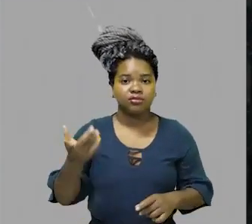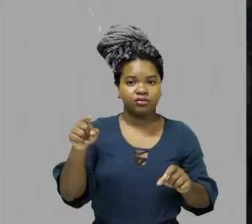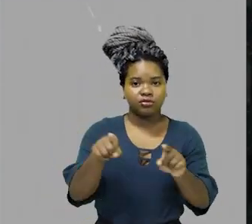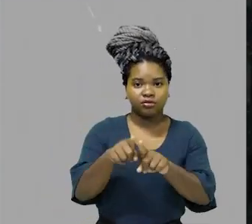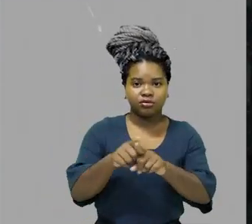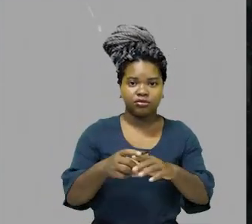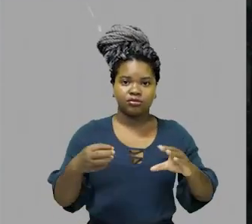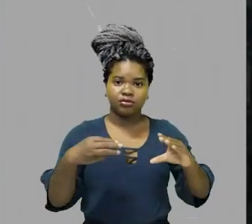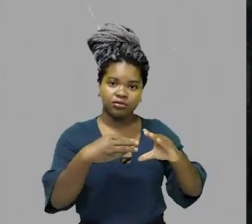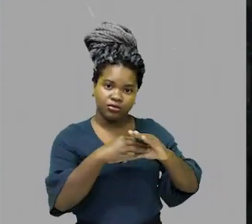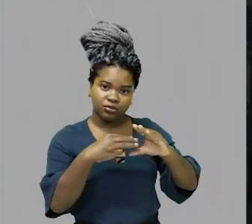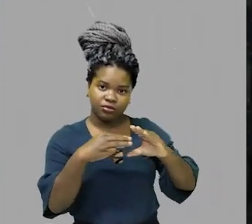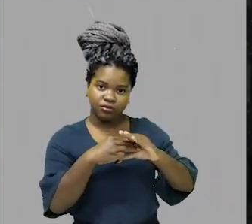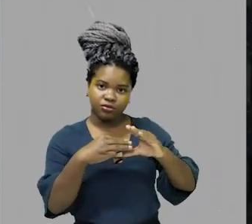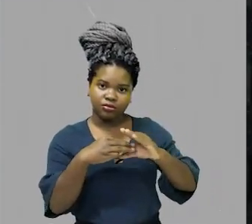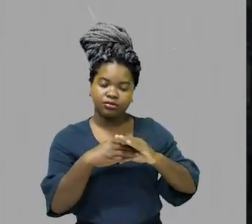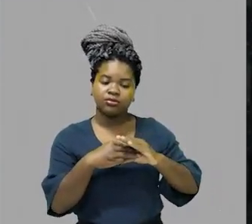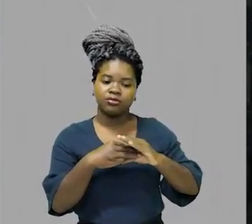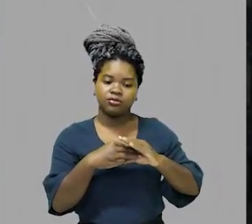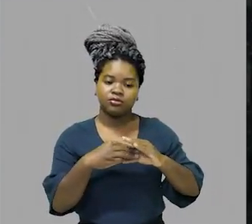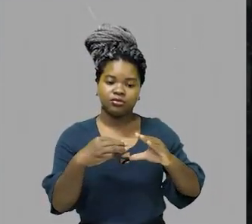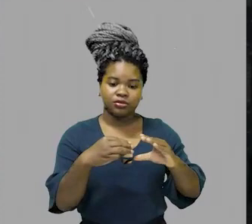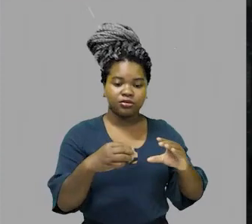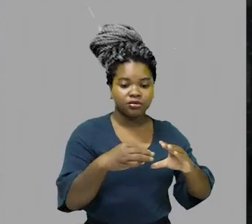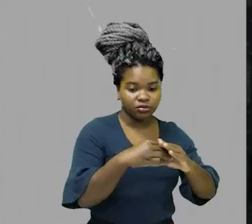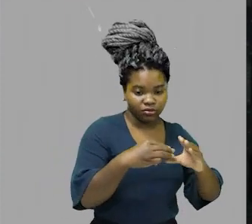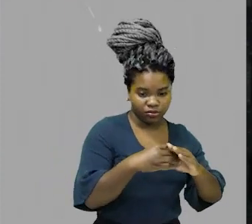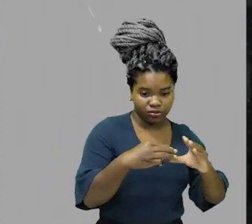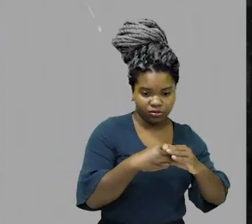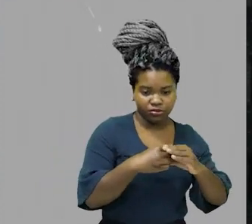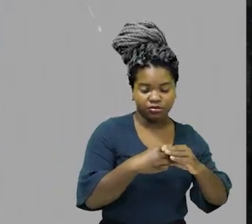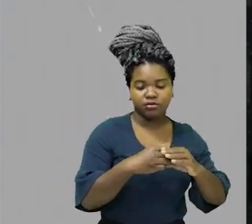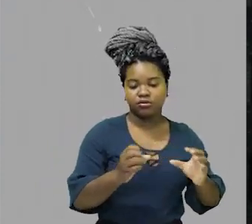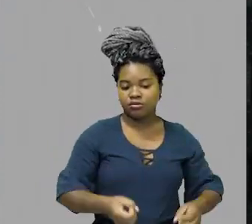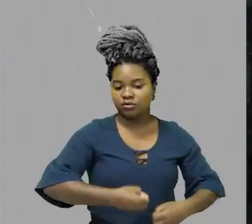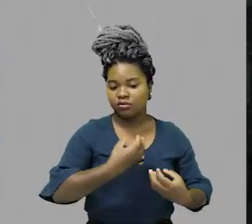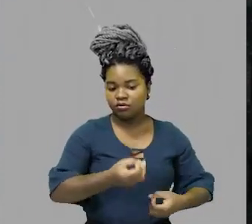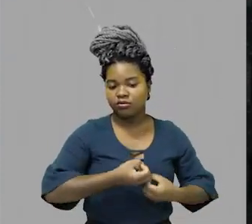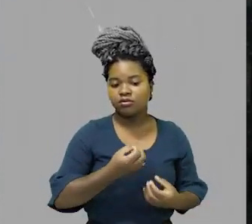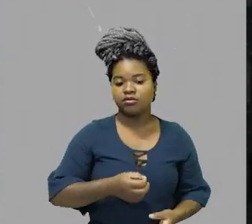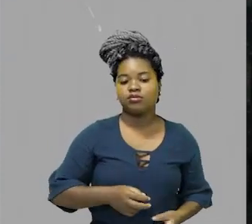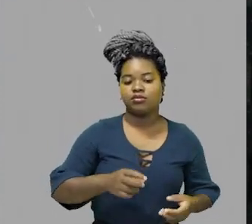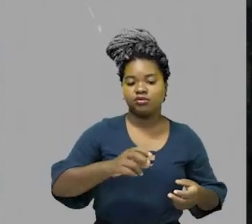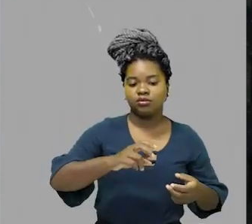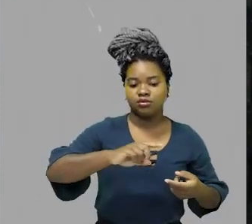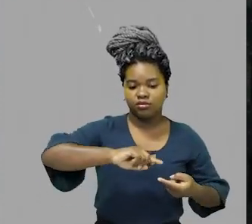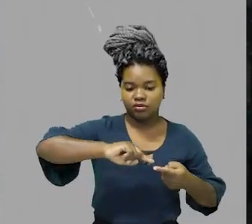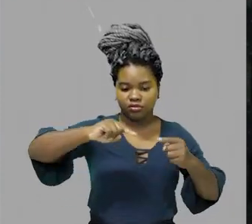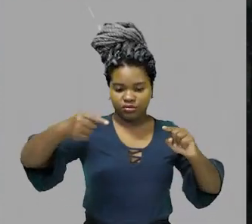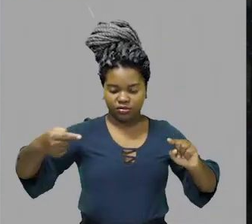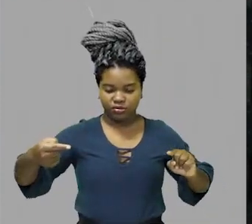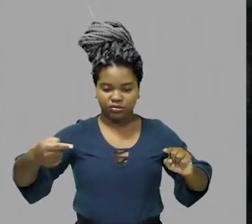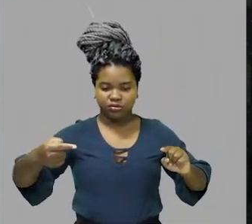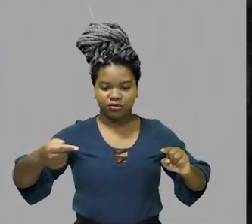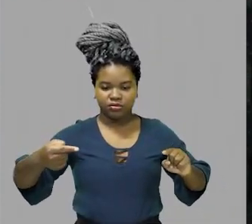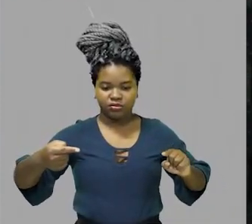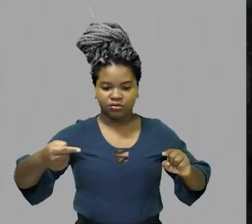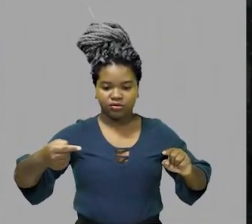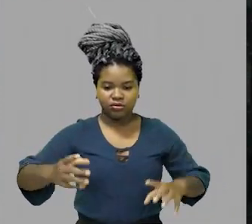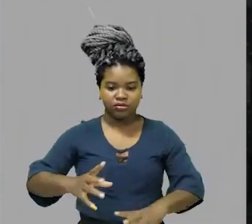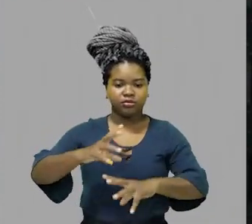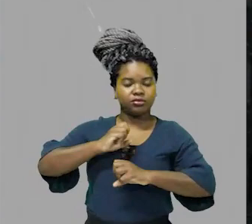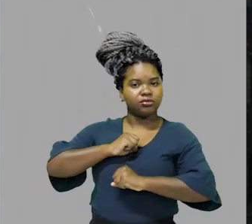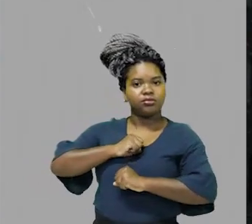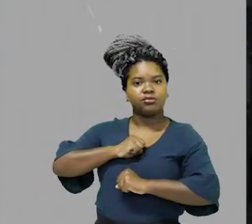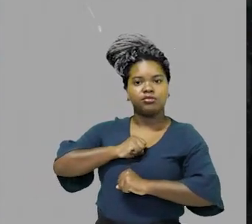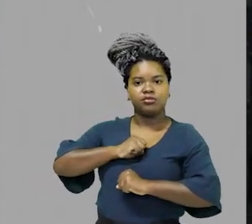célula. Quando a célula ela produz a molécula de RNA, ela copia esse RNA